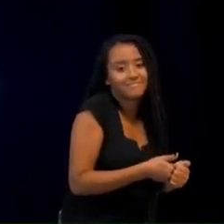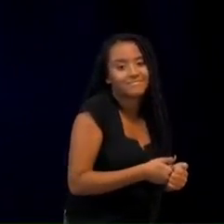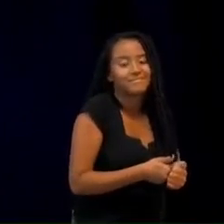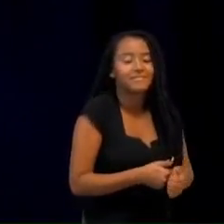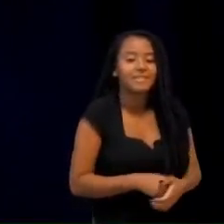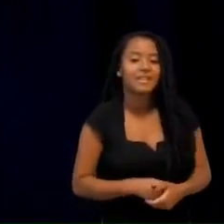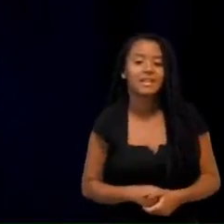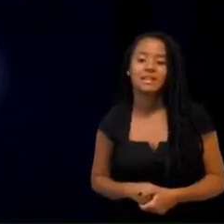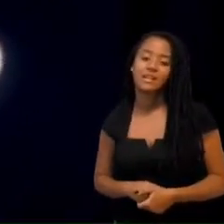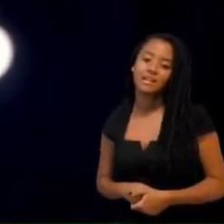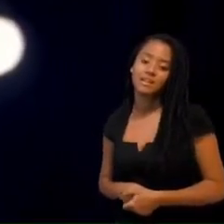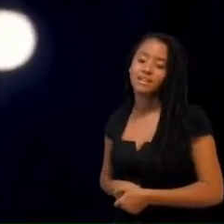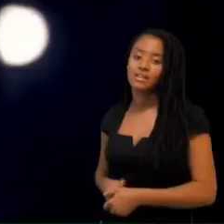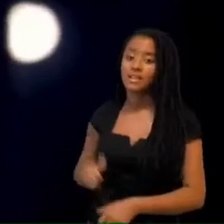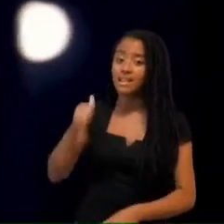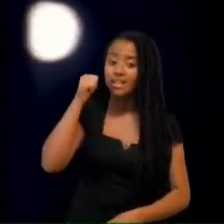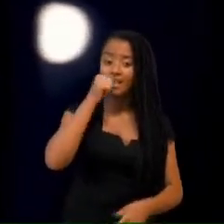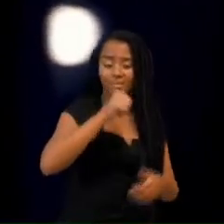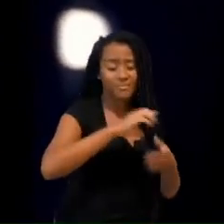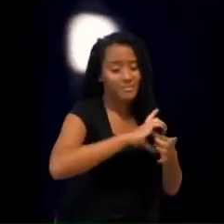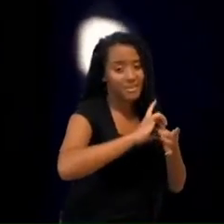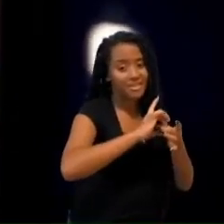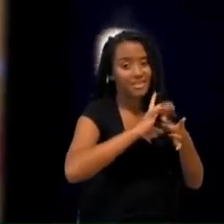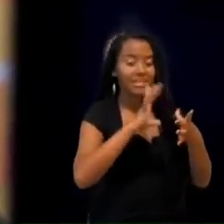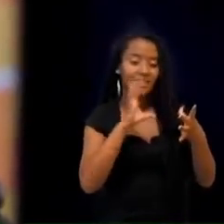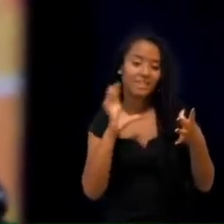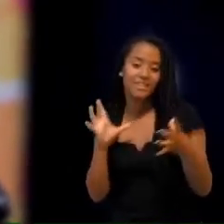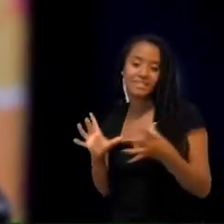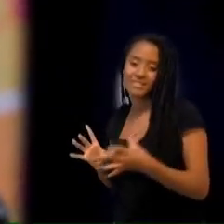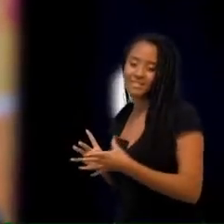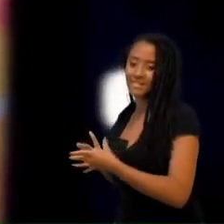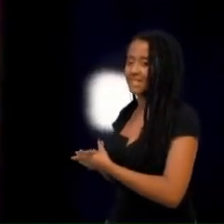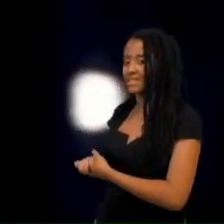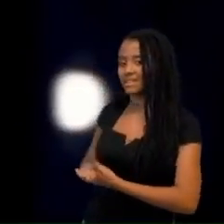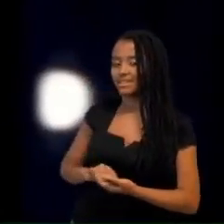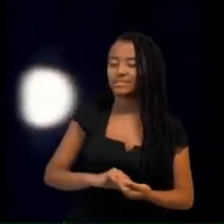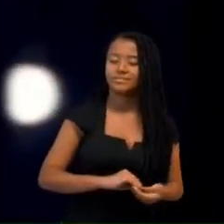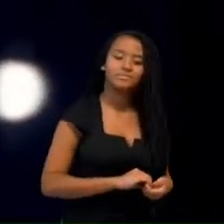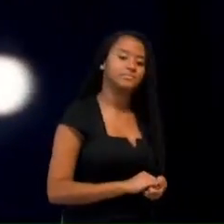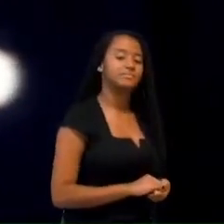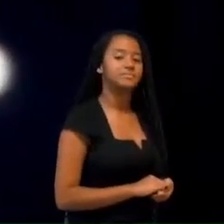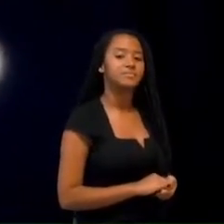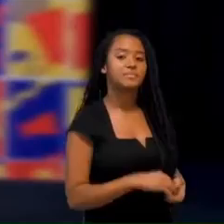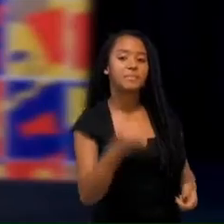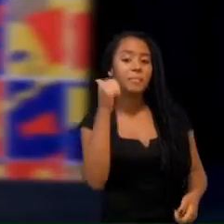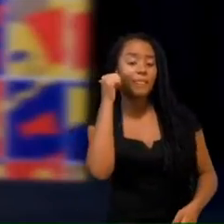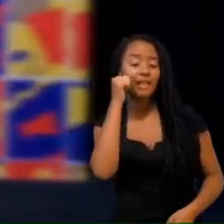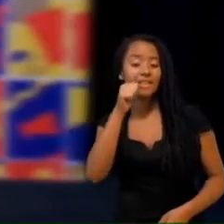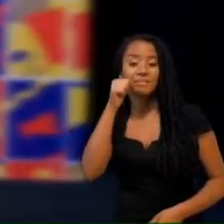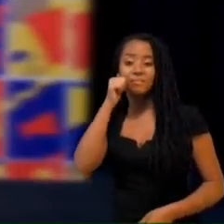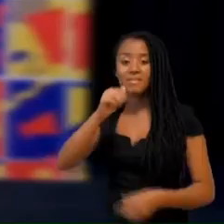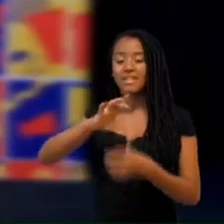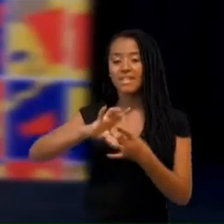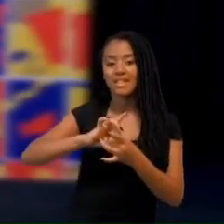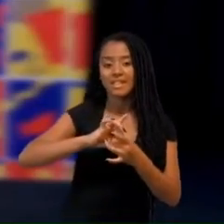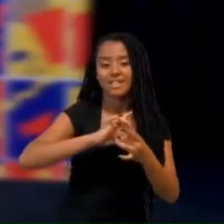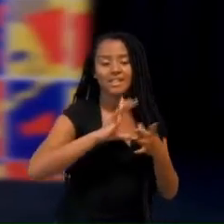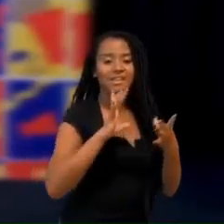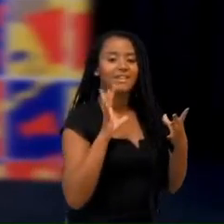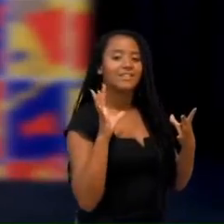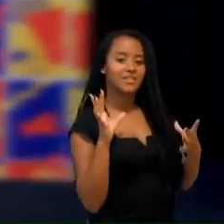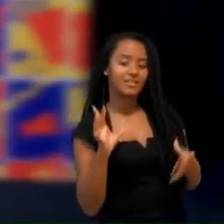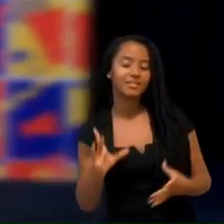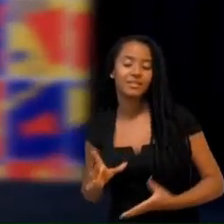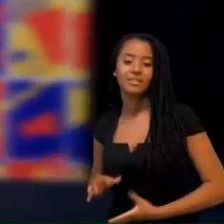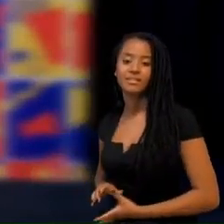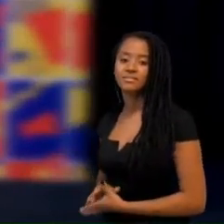ela desapegada ela é livre leve solta desapegada ela é livre